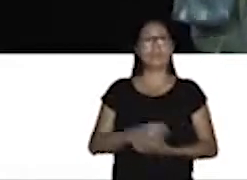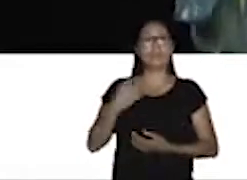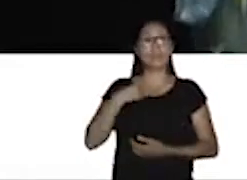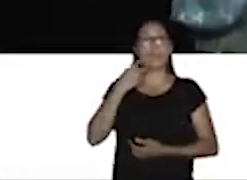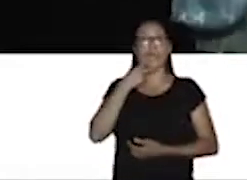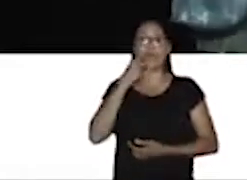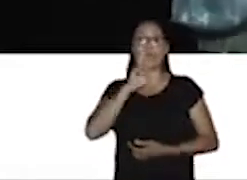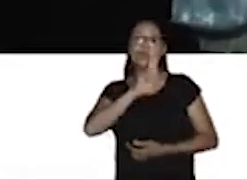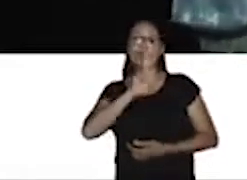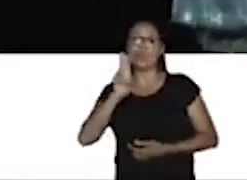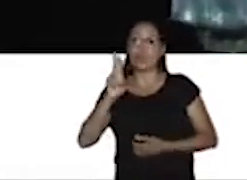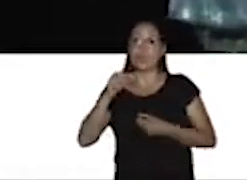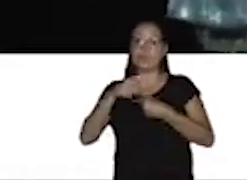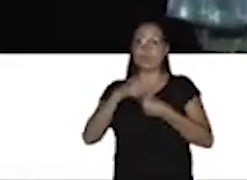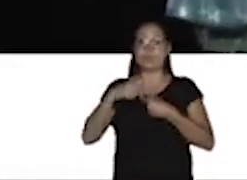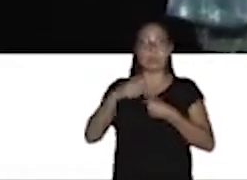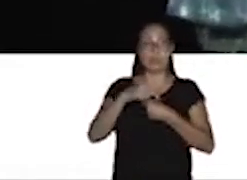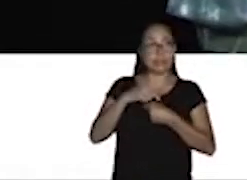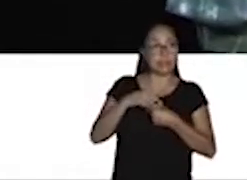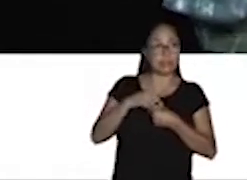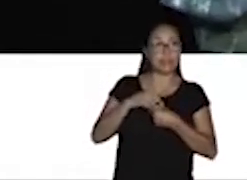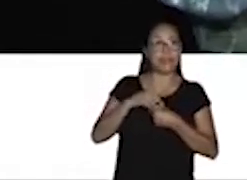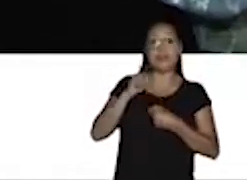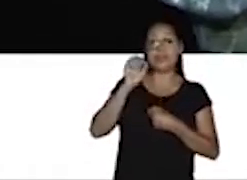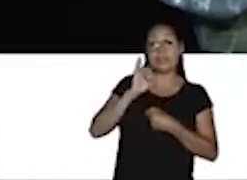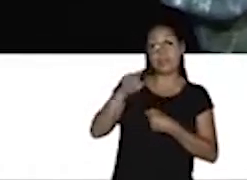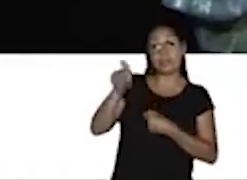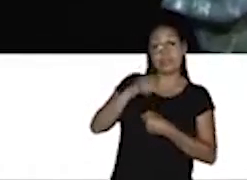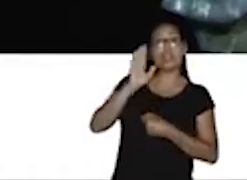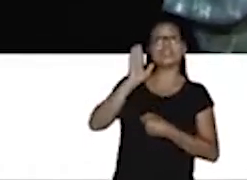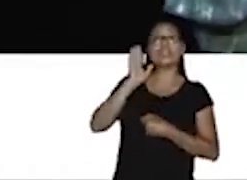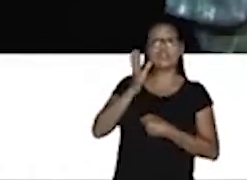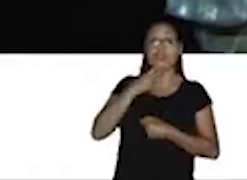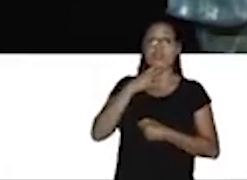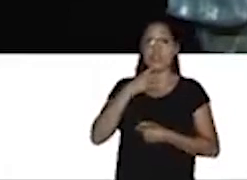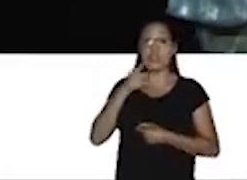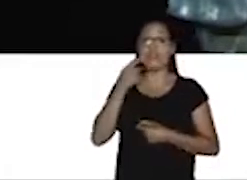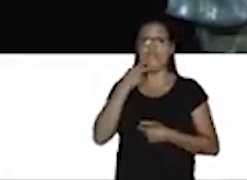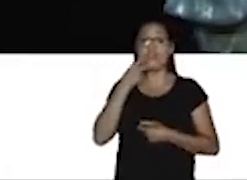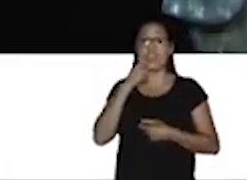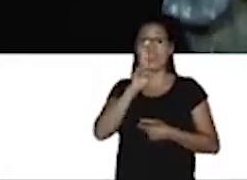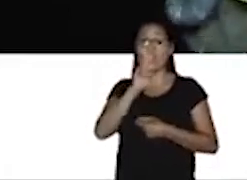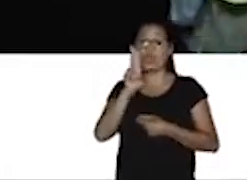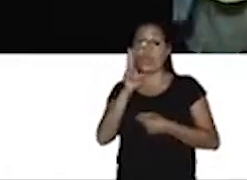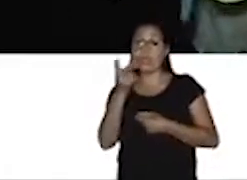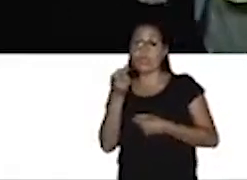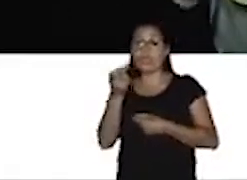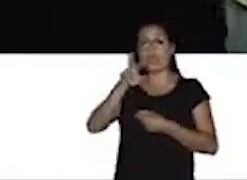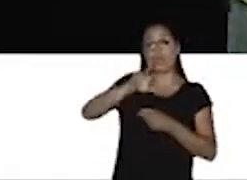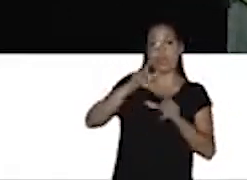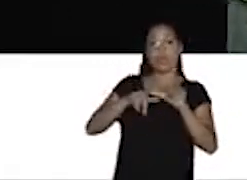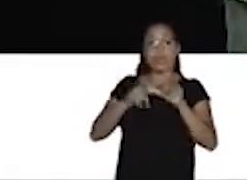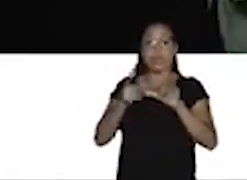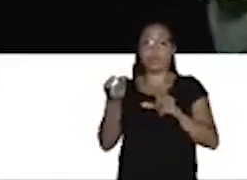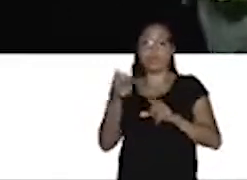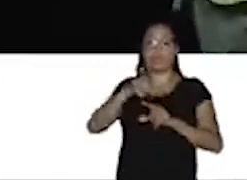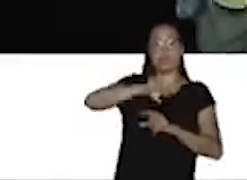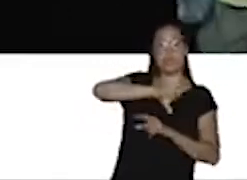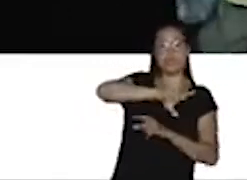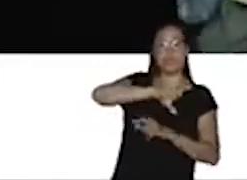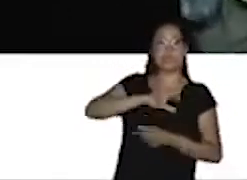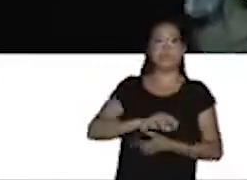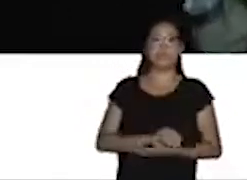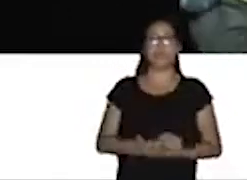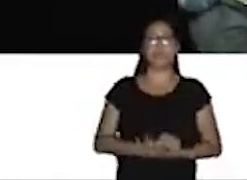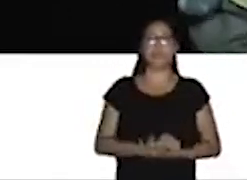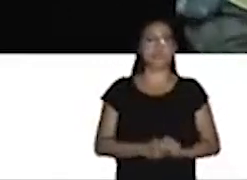Eu falo o nome de uma cidade, se vocês passaram também, vocês falam ao contrário. Ah, não, entendeu? É completamente diferente. Vocês falam ao